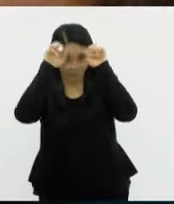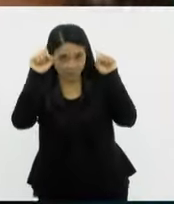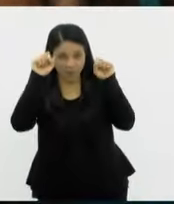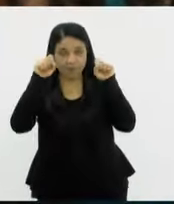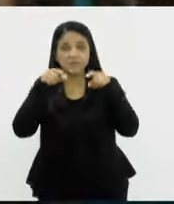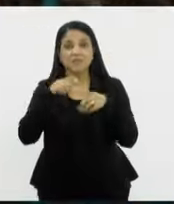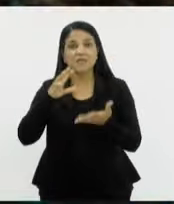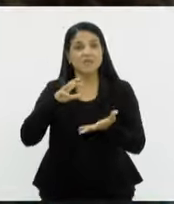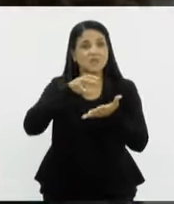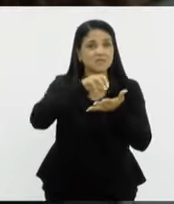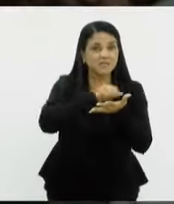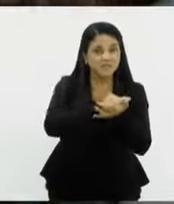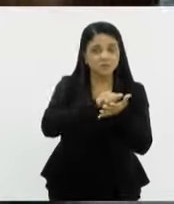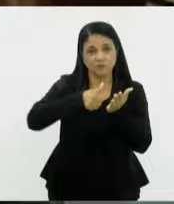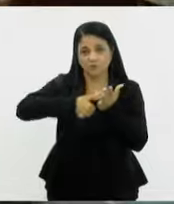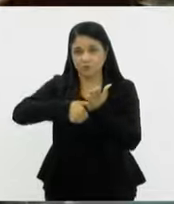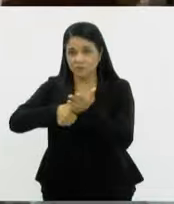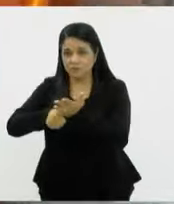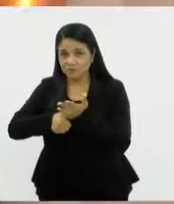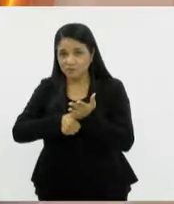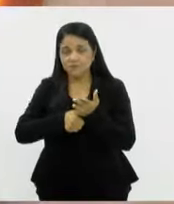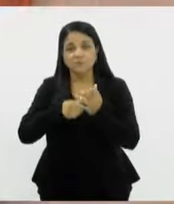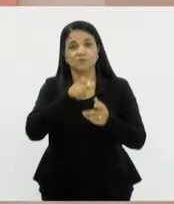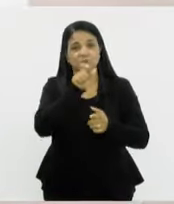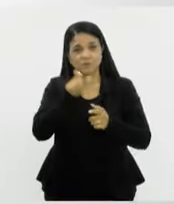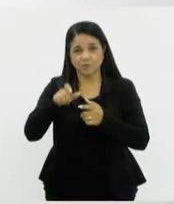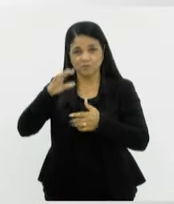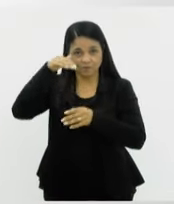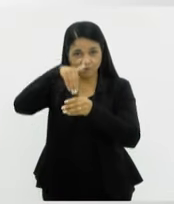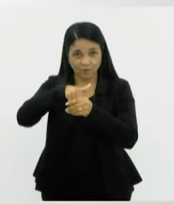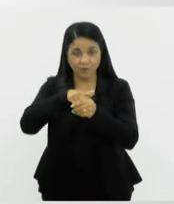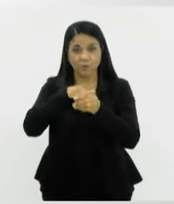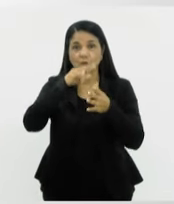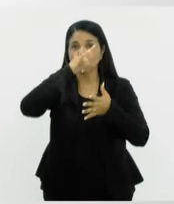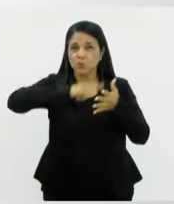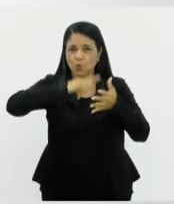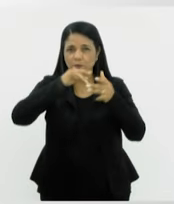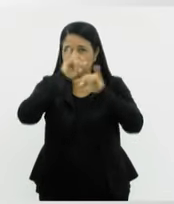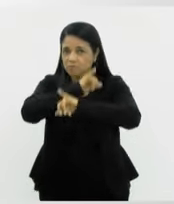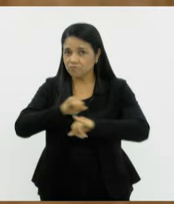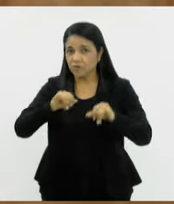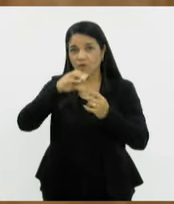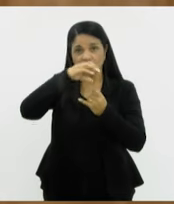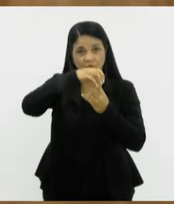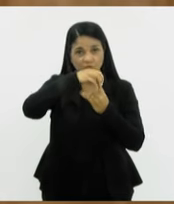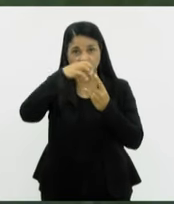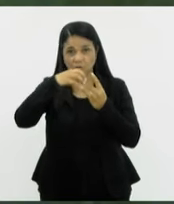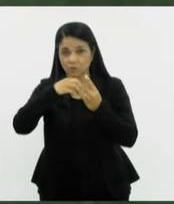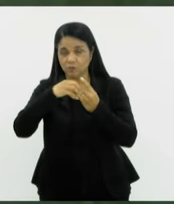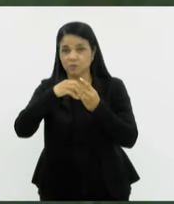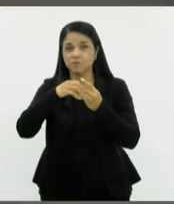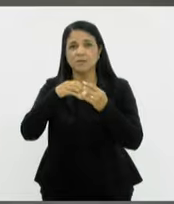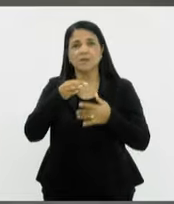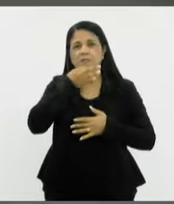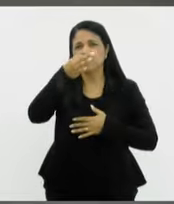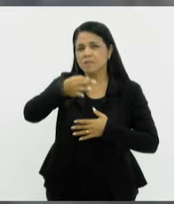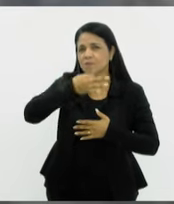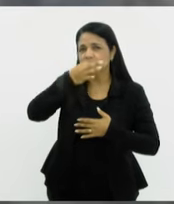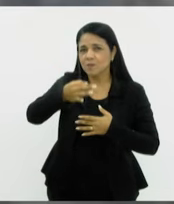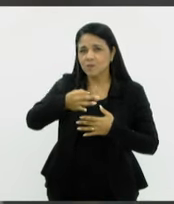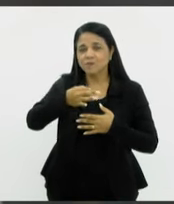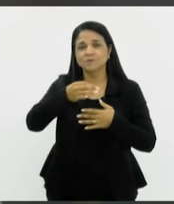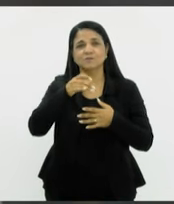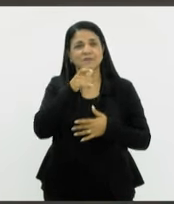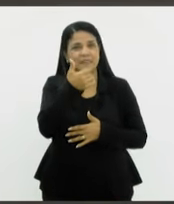ampliar o registro biométrico de eleitores. Documentário que será lançado pela Fiocruz traz depoimentos de 10 mulheres